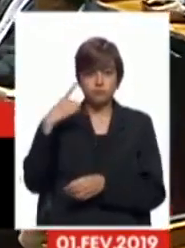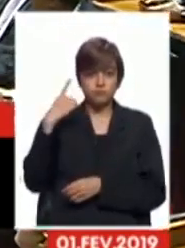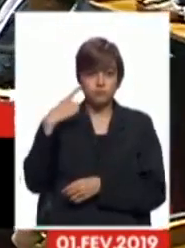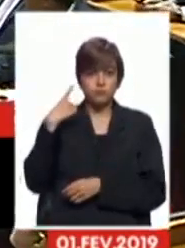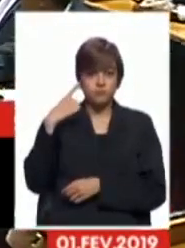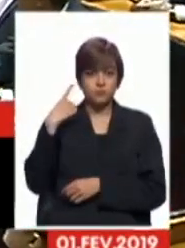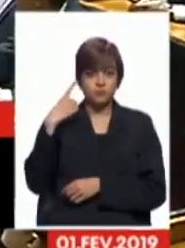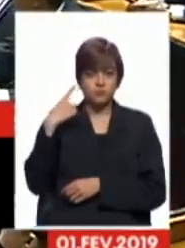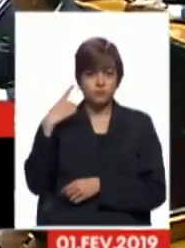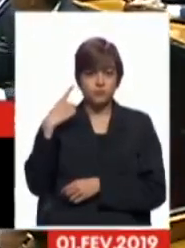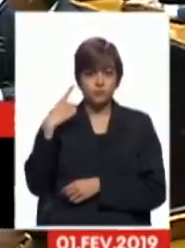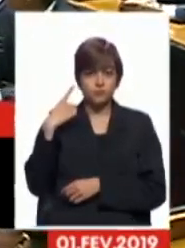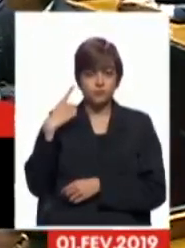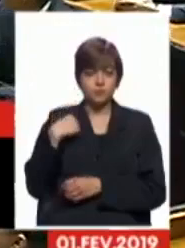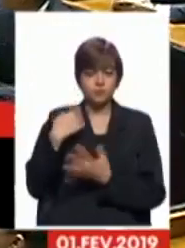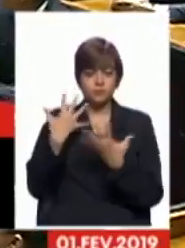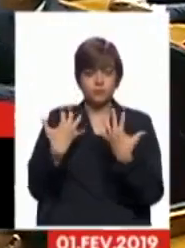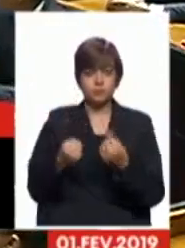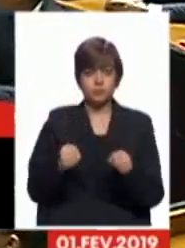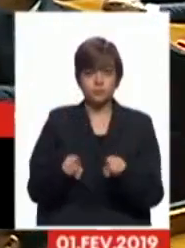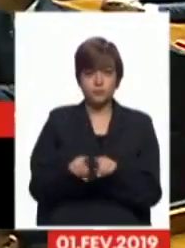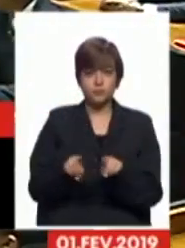O voto dele é sim.